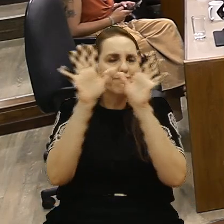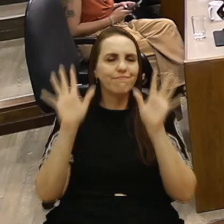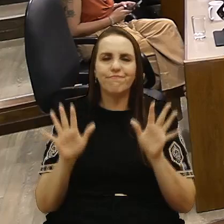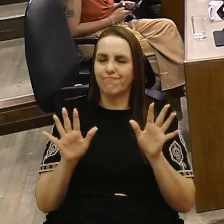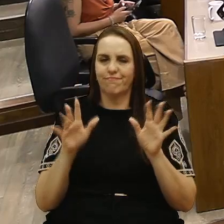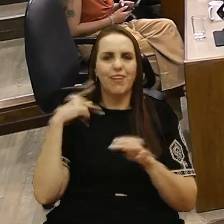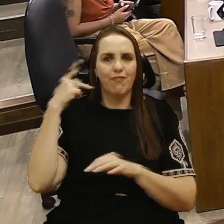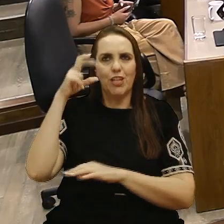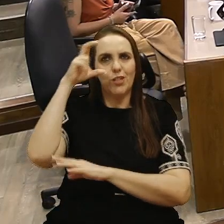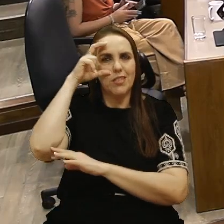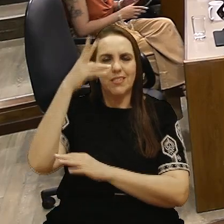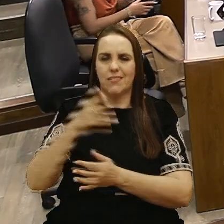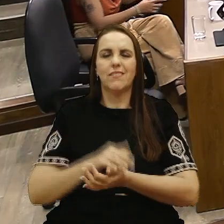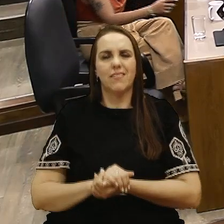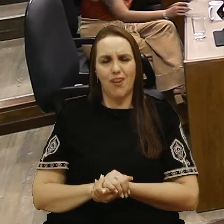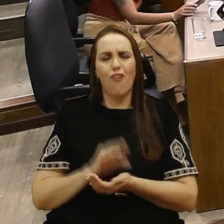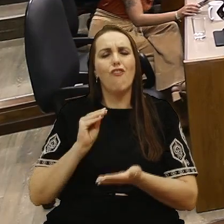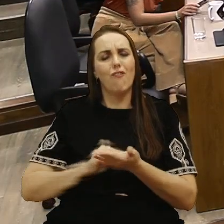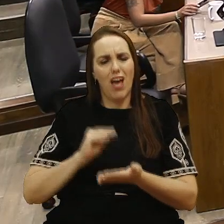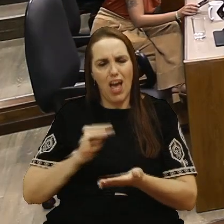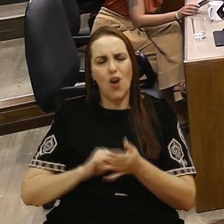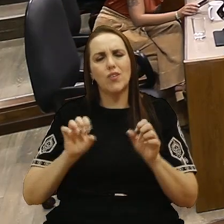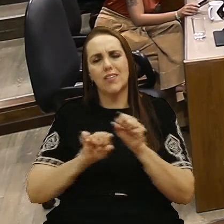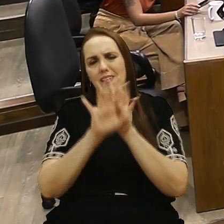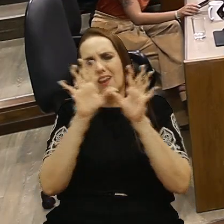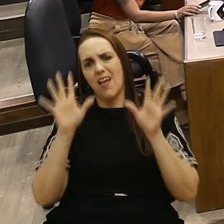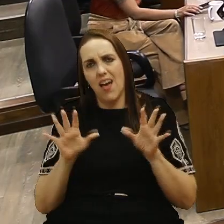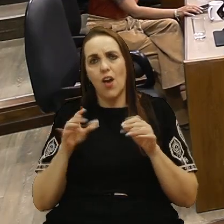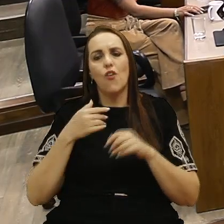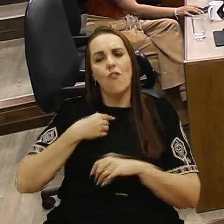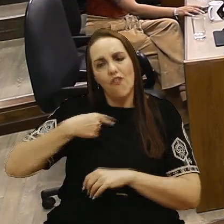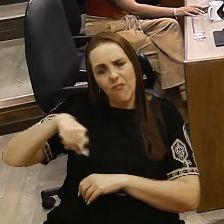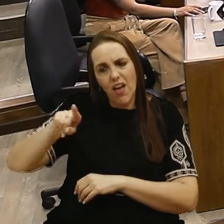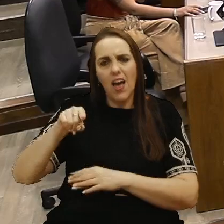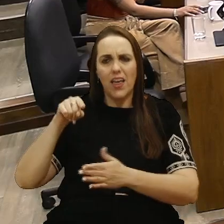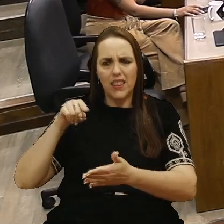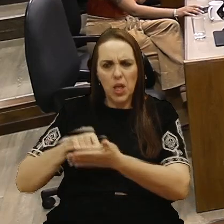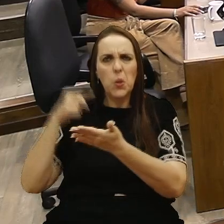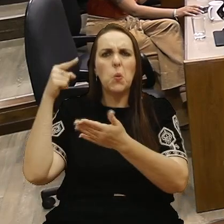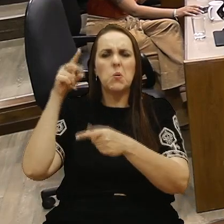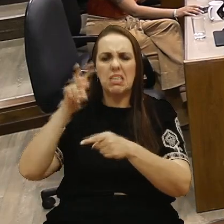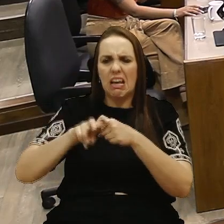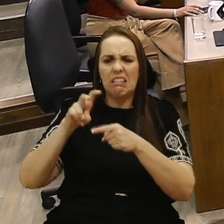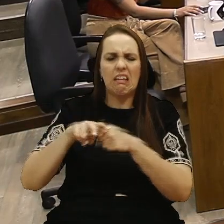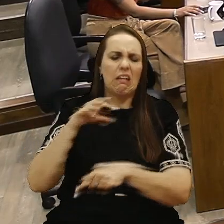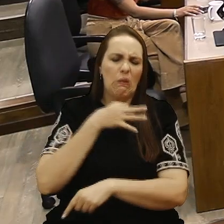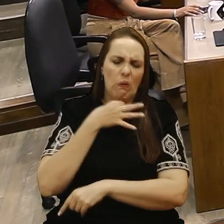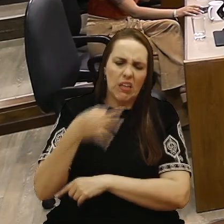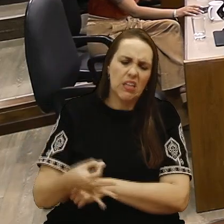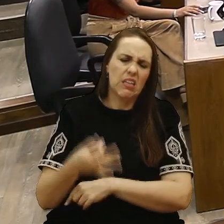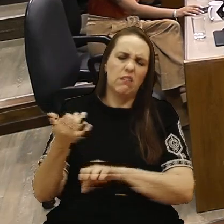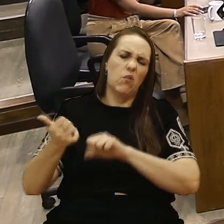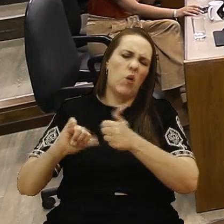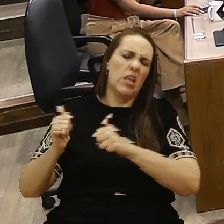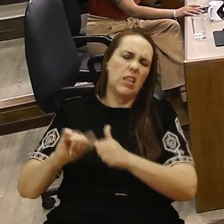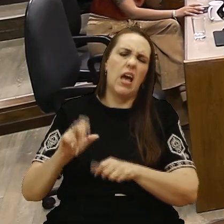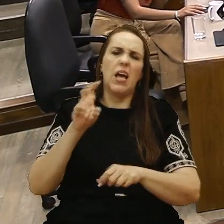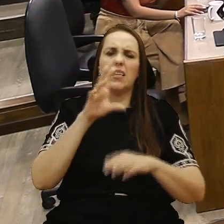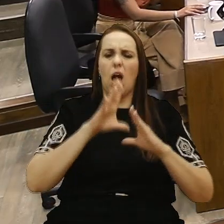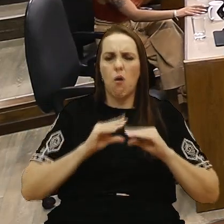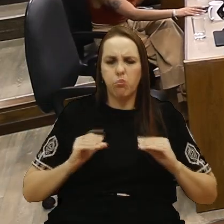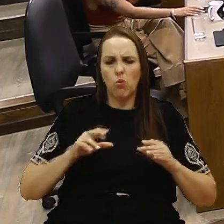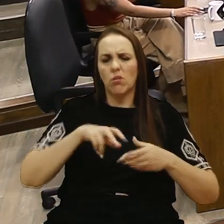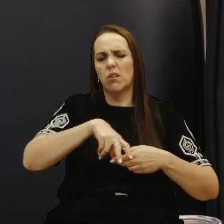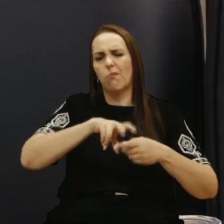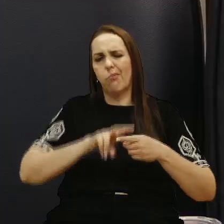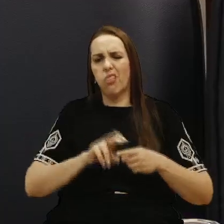Sandra. Falta transparência. A gente vai lá, denuncia que as cadeiras são de péssima qualidade, as poltronas que estão lá são velhas, Permite né? uma parte,